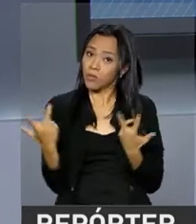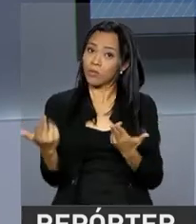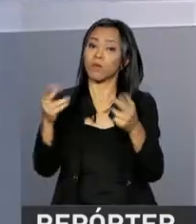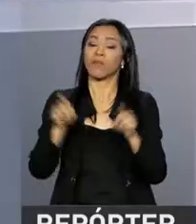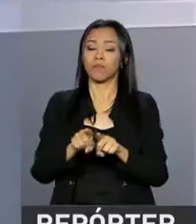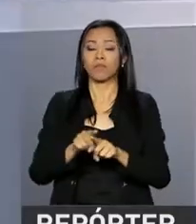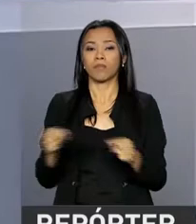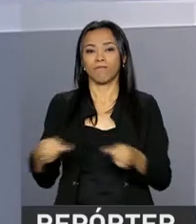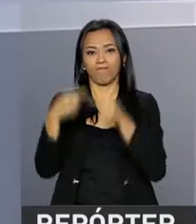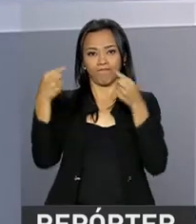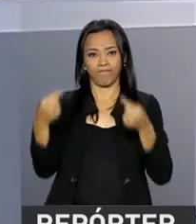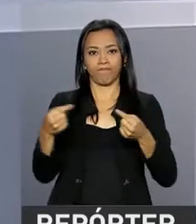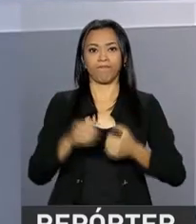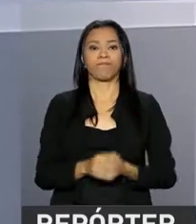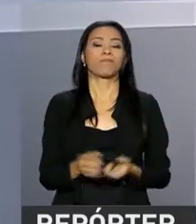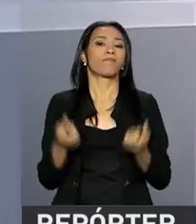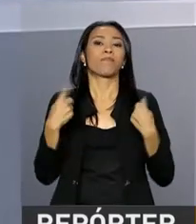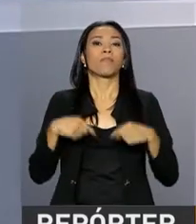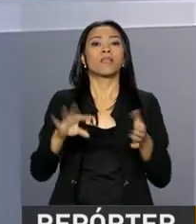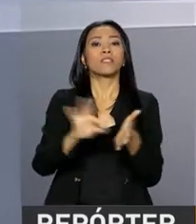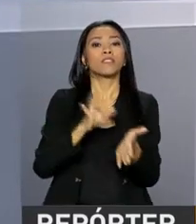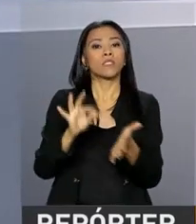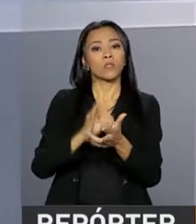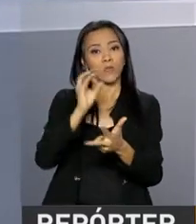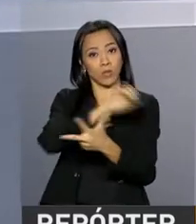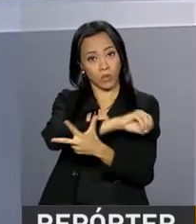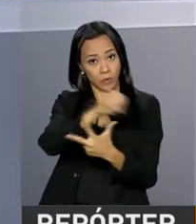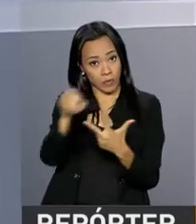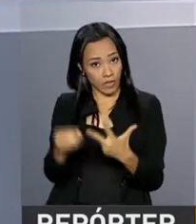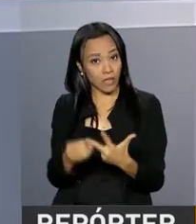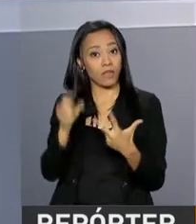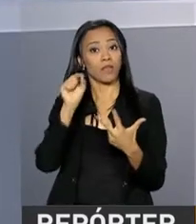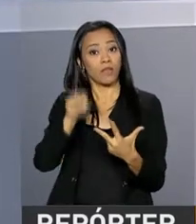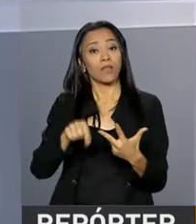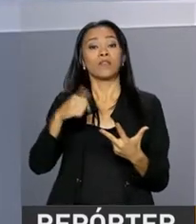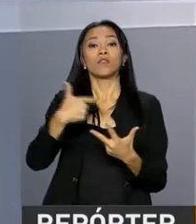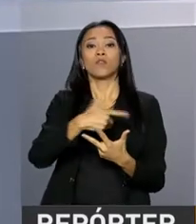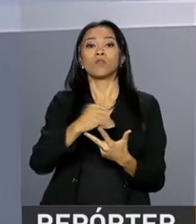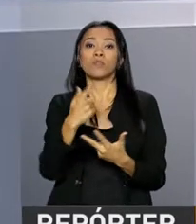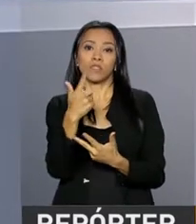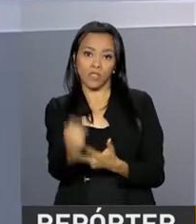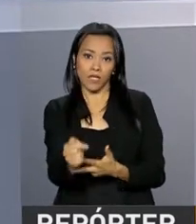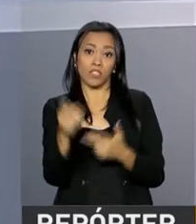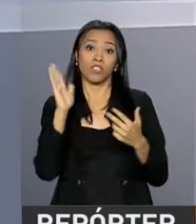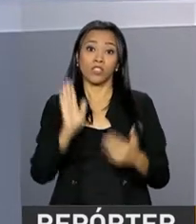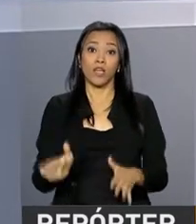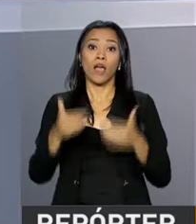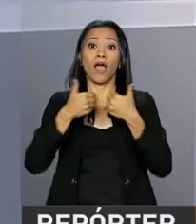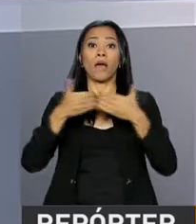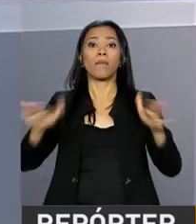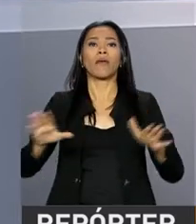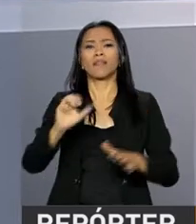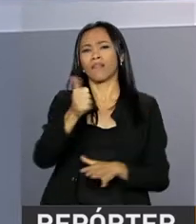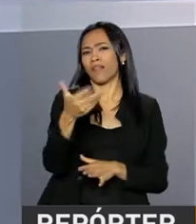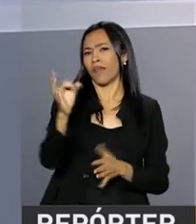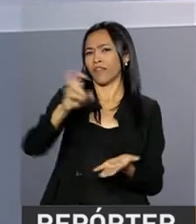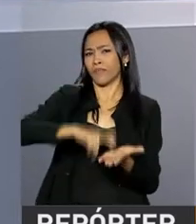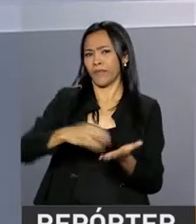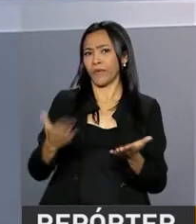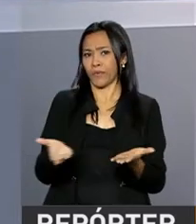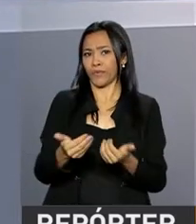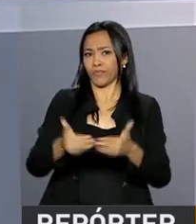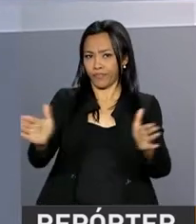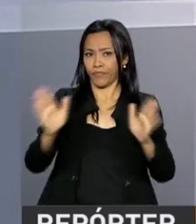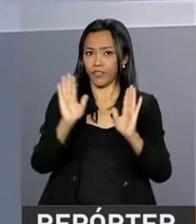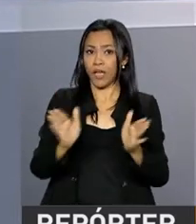identificamos. As inscrições para o Enem, o Exame Nacional do Ensino Médio, estão abertas desde as 10 horas da manhã de hoje.